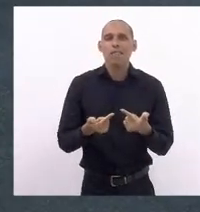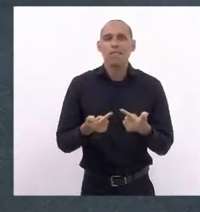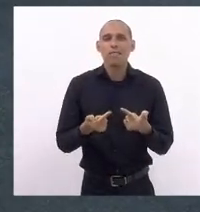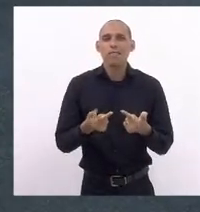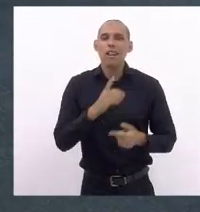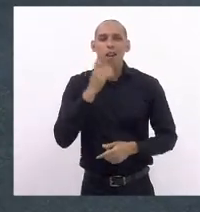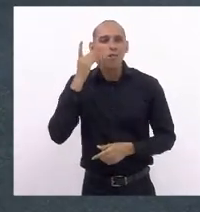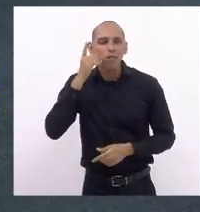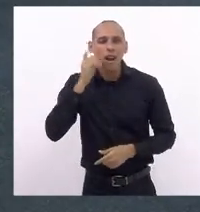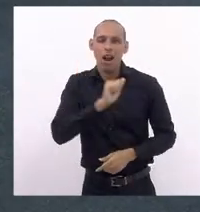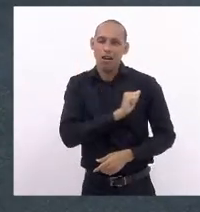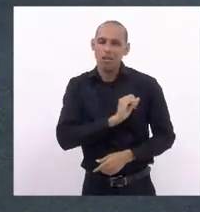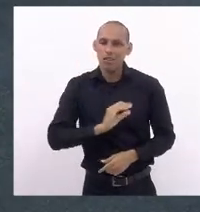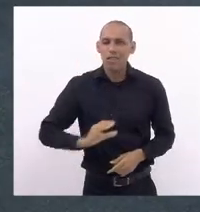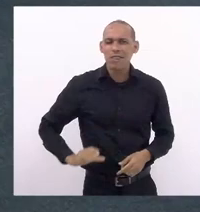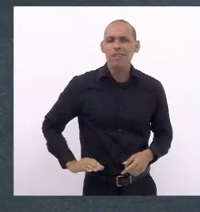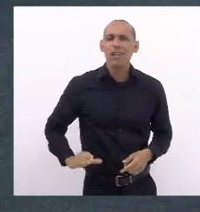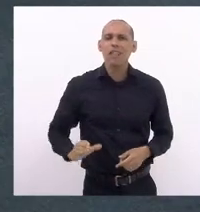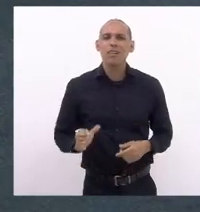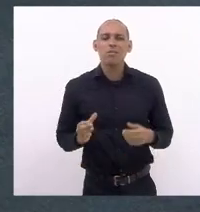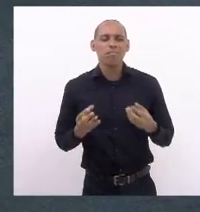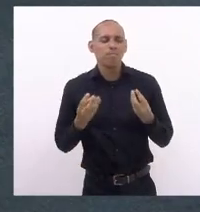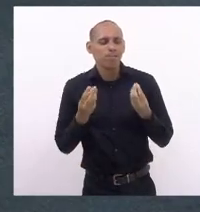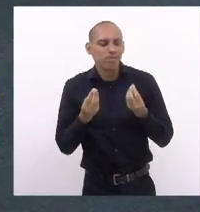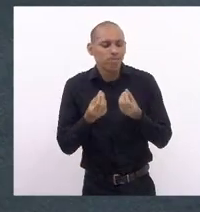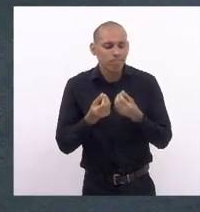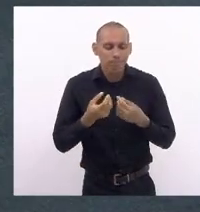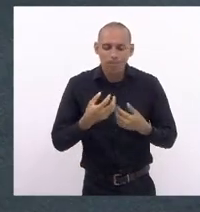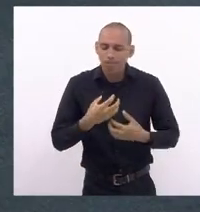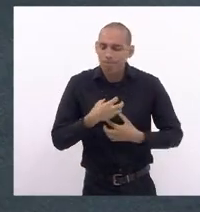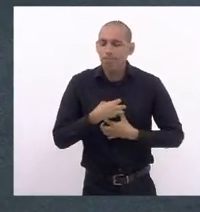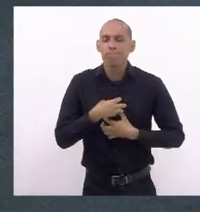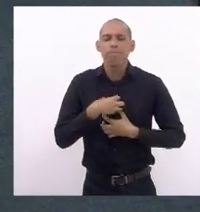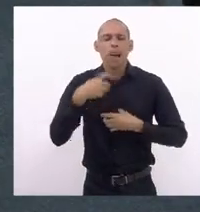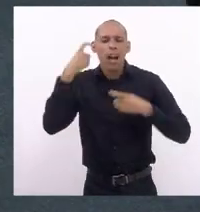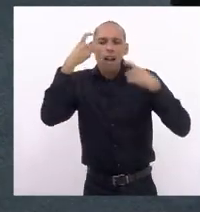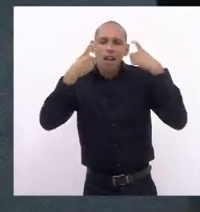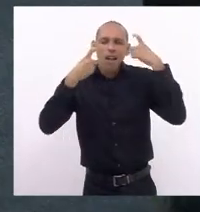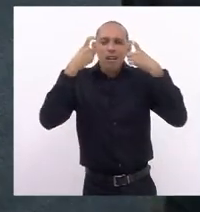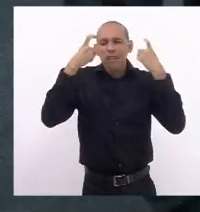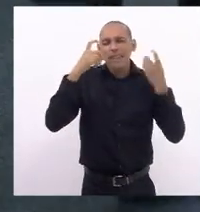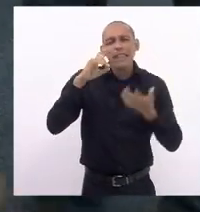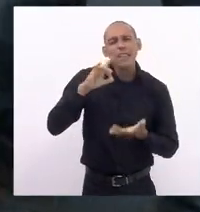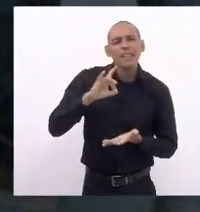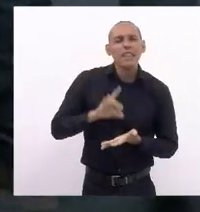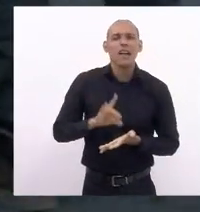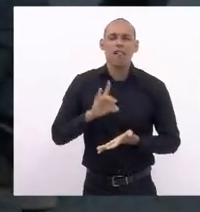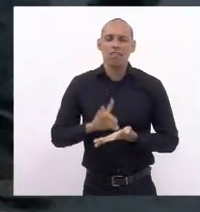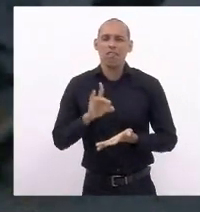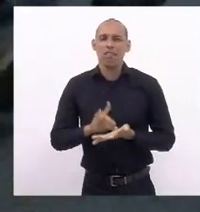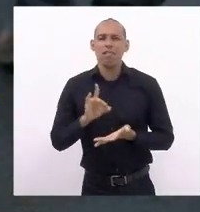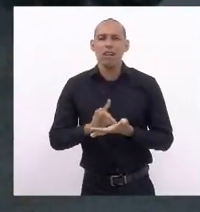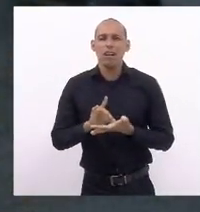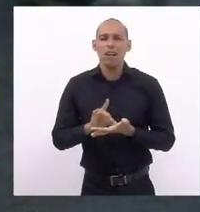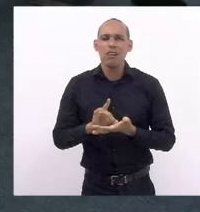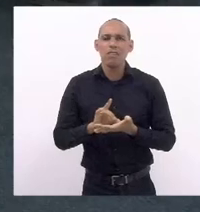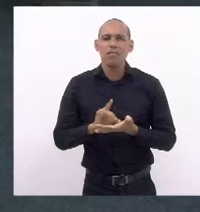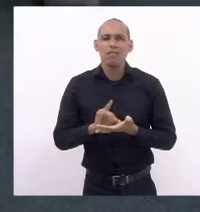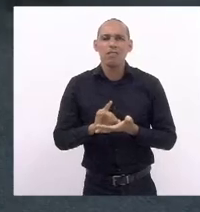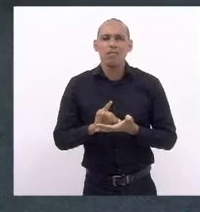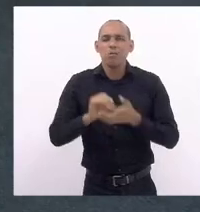Siciliano, muito sensível, muito preocupado e se trazendo para si